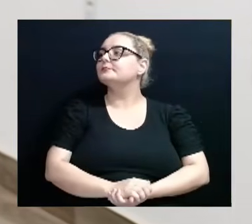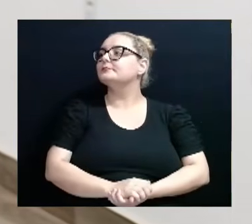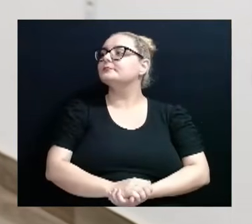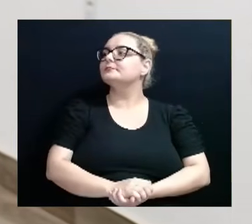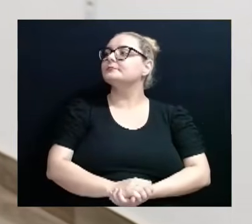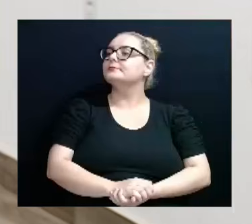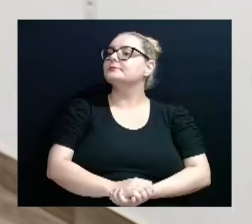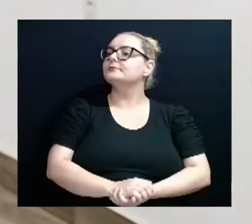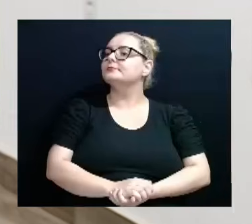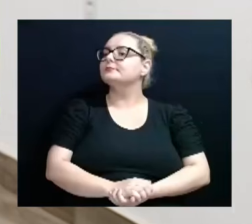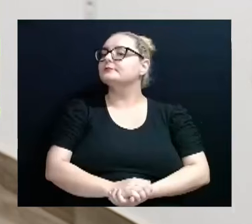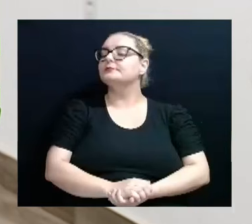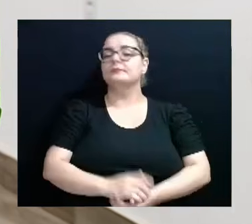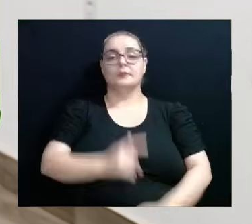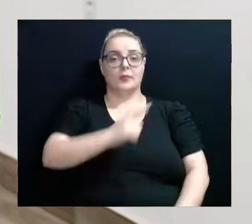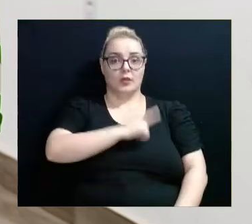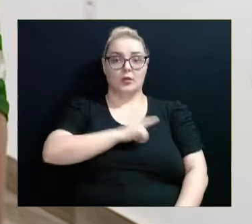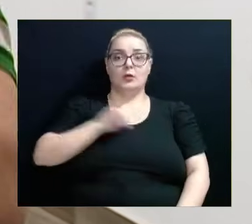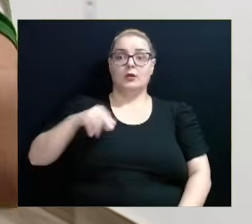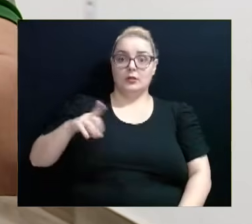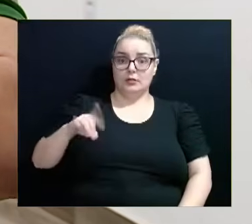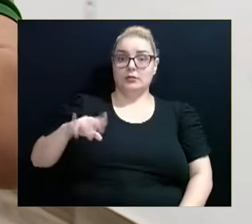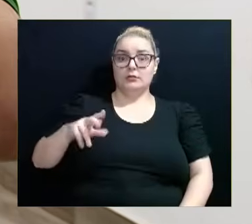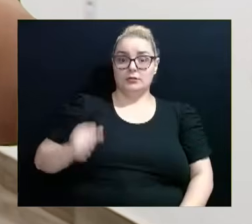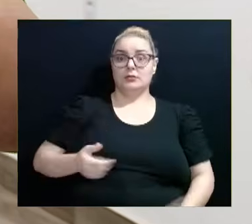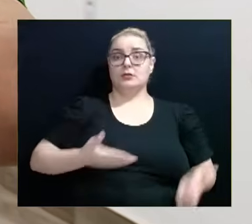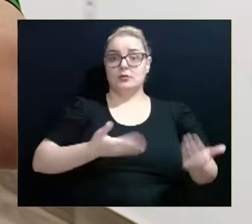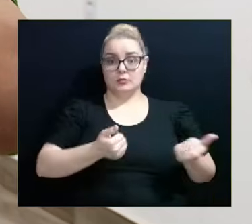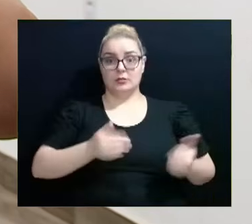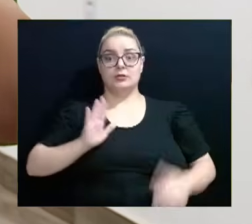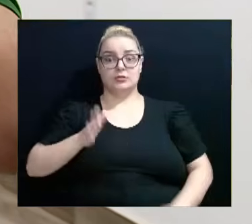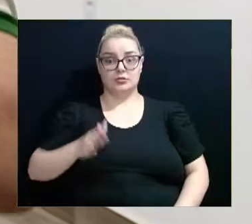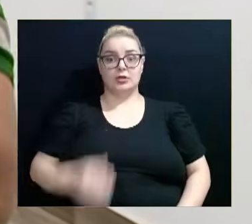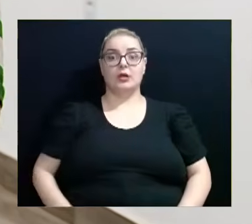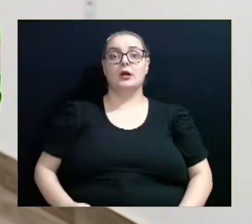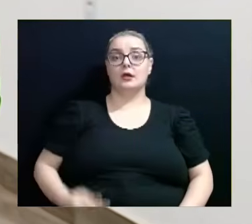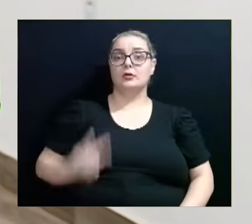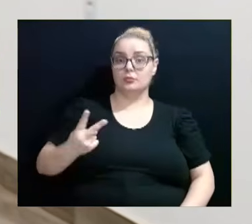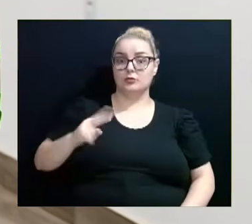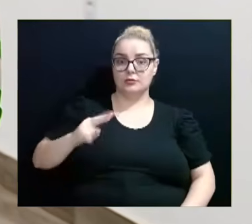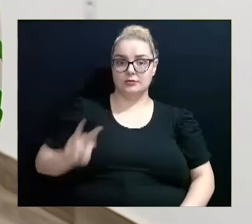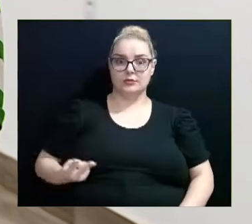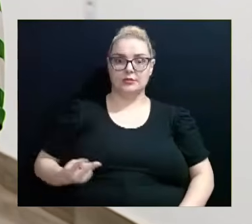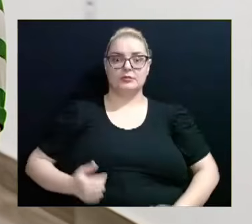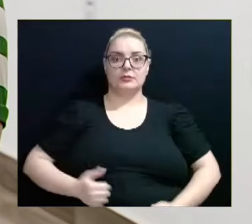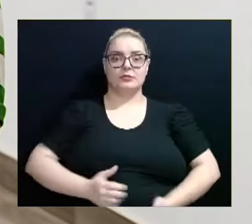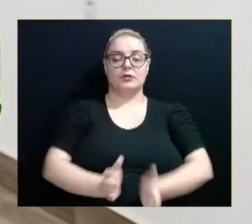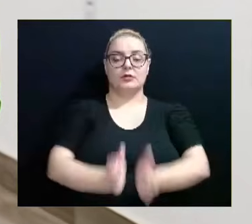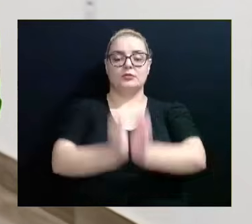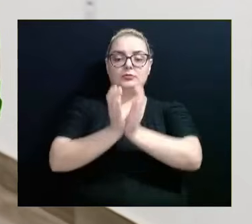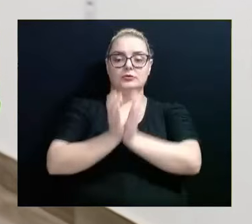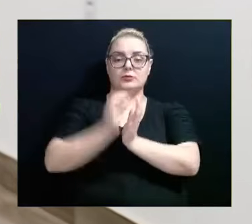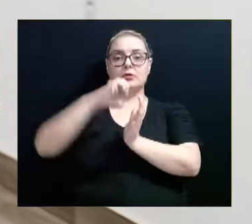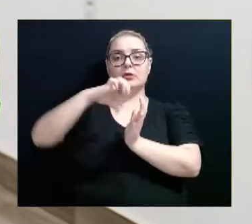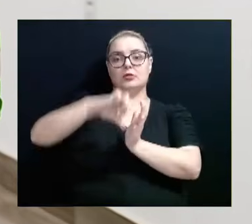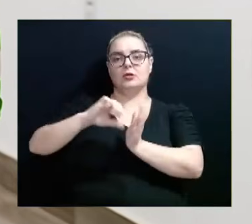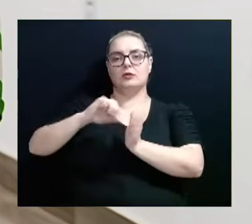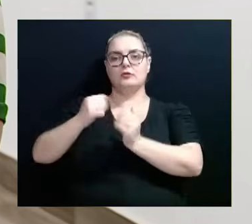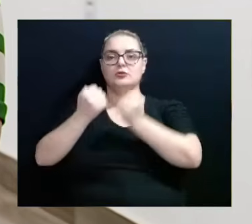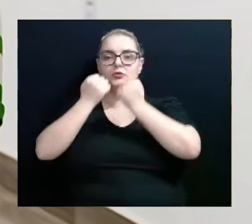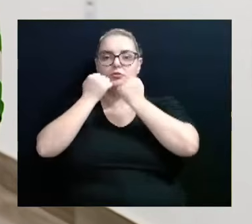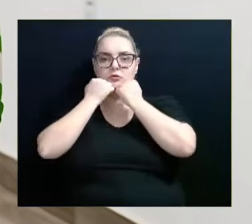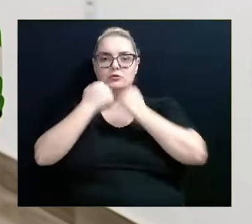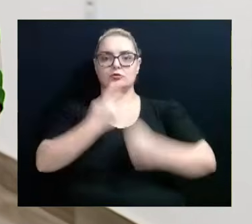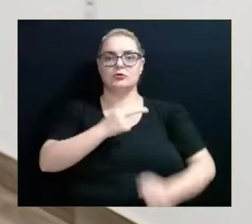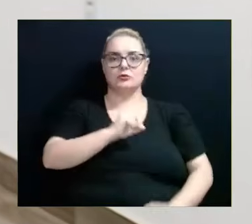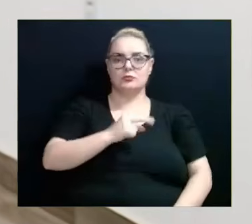específico. Então, a gente vê para onde cada um se encaixa melhor de acordo com o seu biotipo